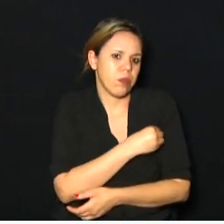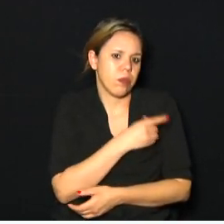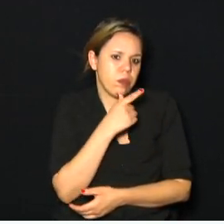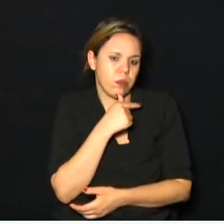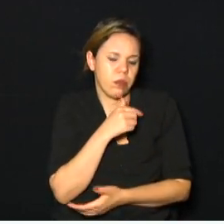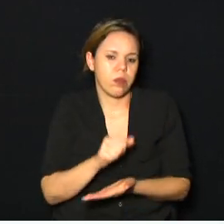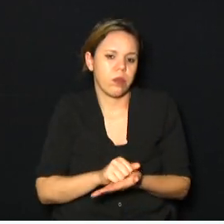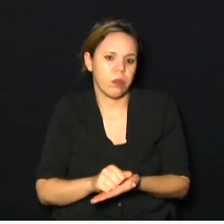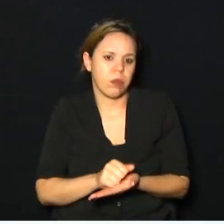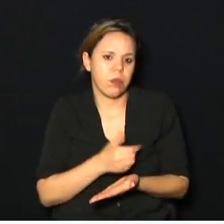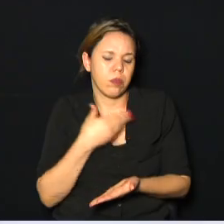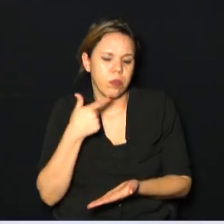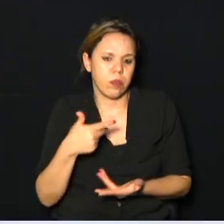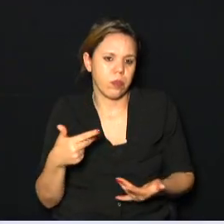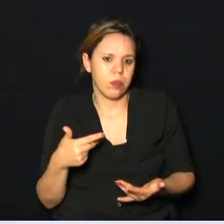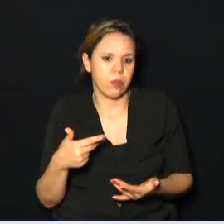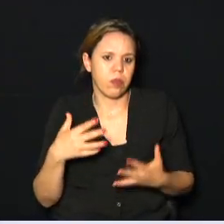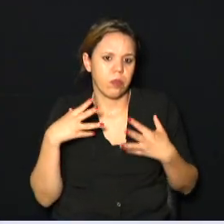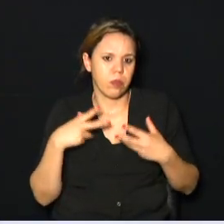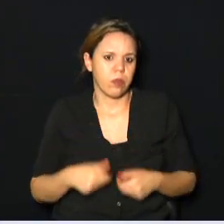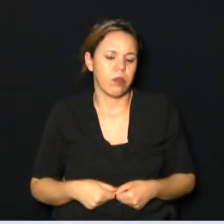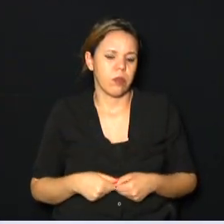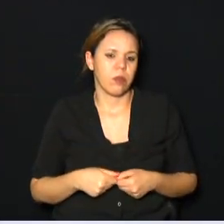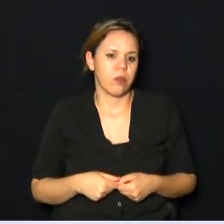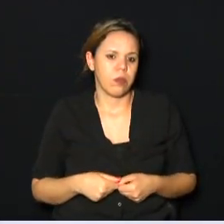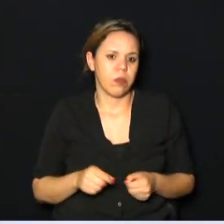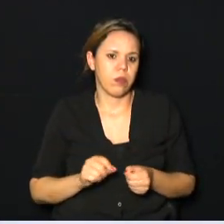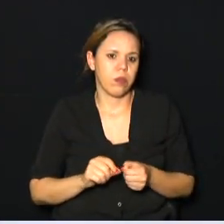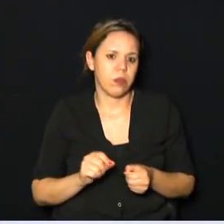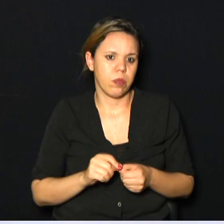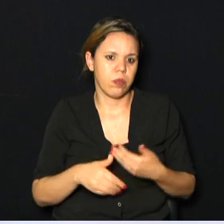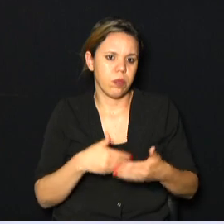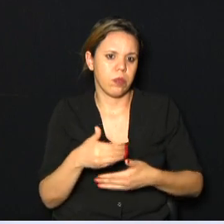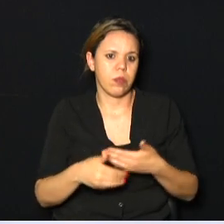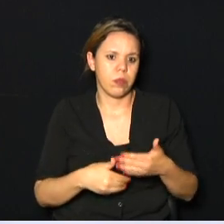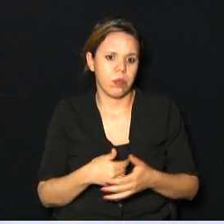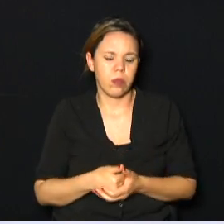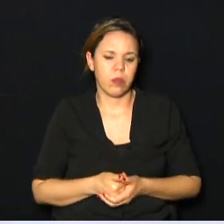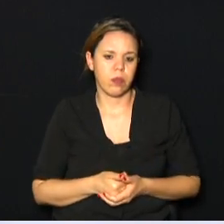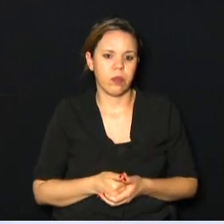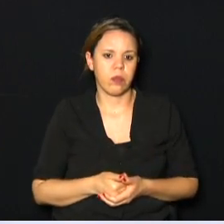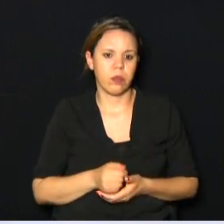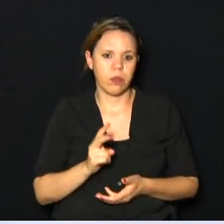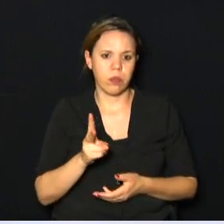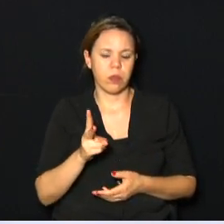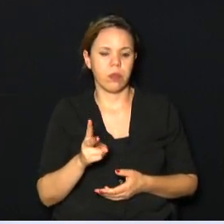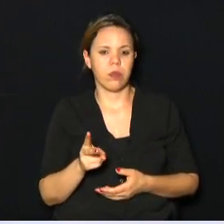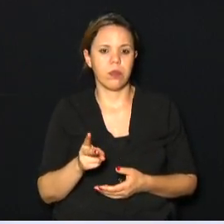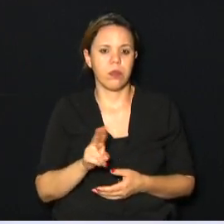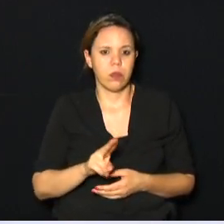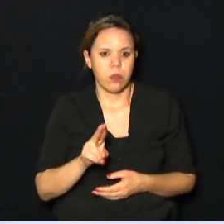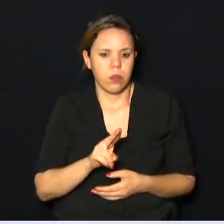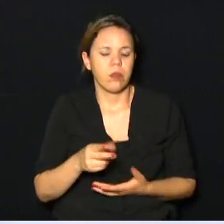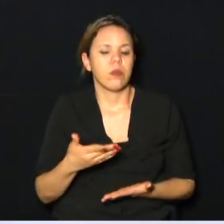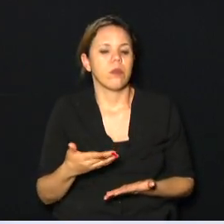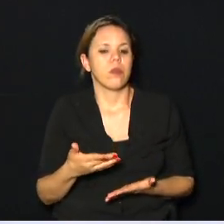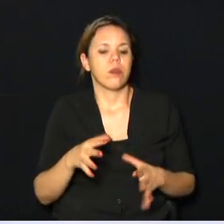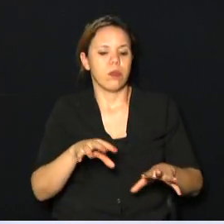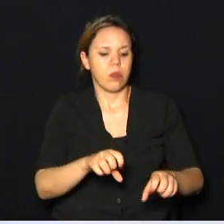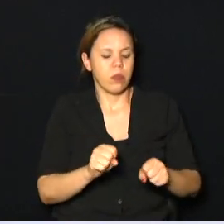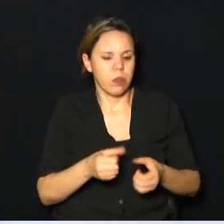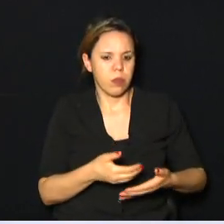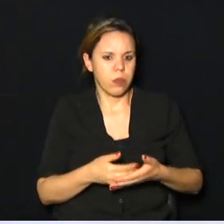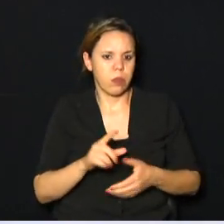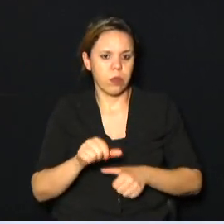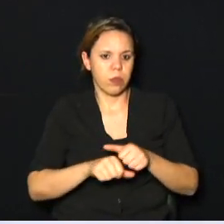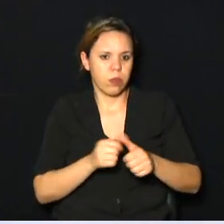e sabão é a melhor coisa para a higiene. E deve ser feita frequentemente, né? Sempre que manusear o bebê ou a criança, depois da